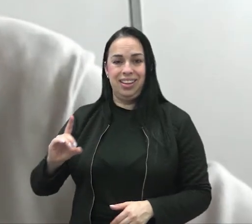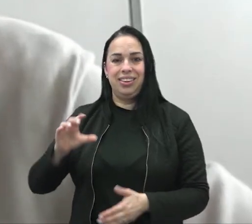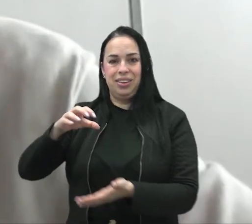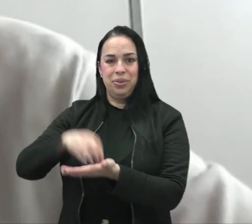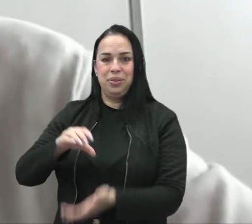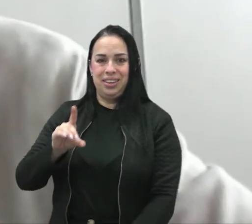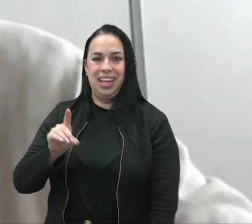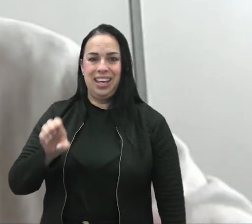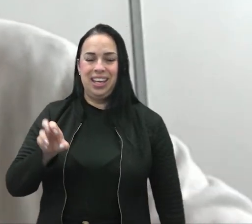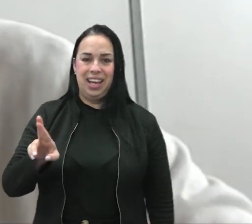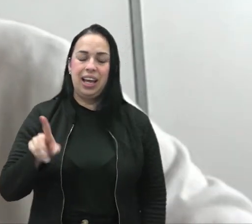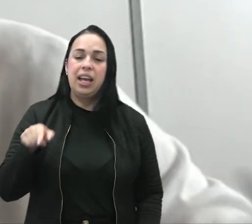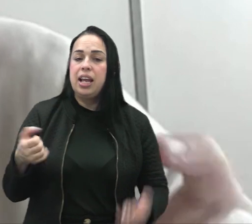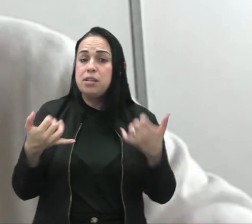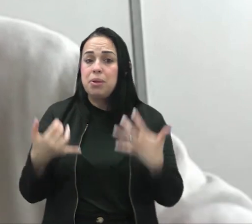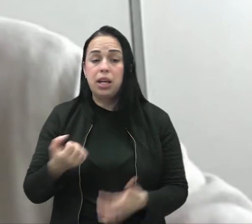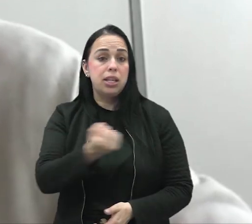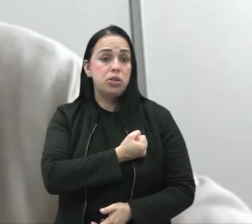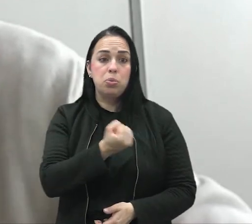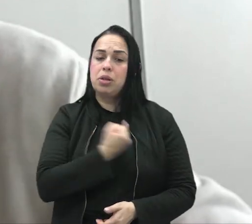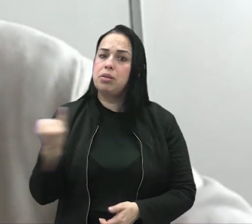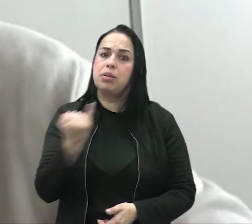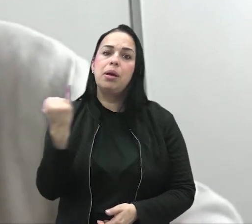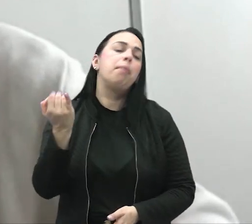do DR, esses códigos são fundamentais para